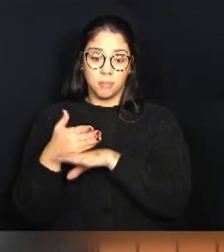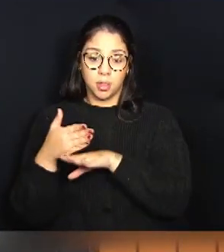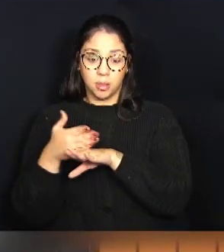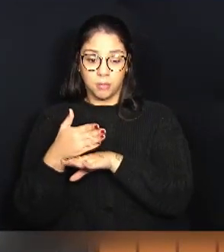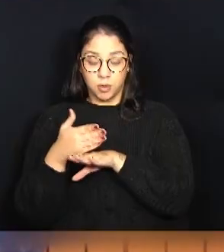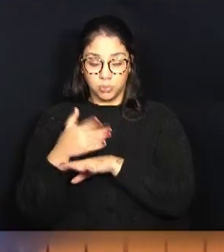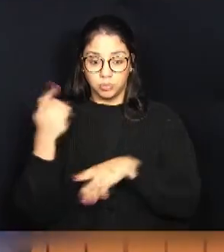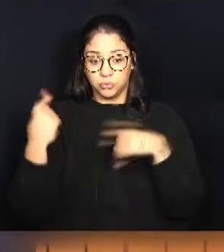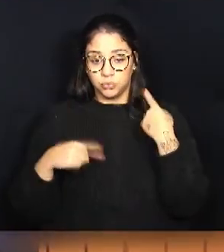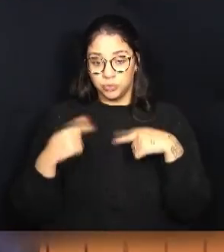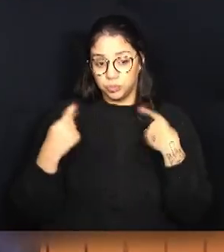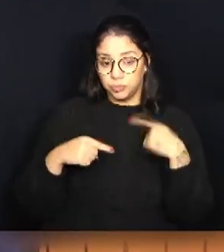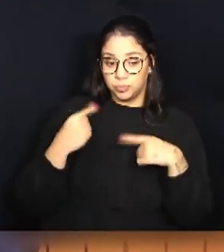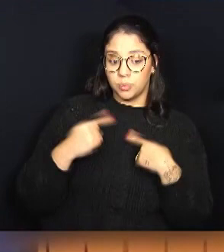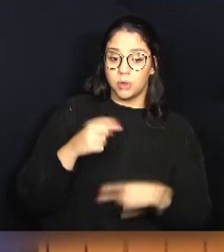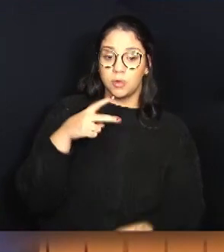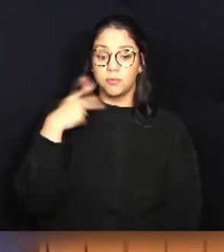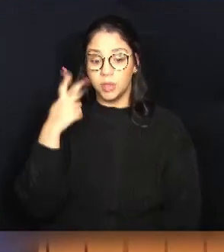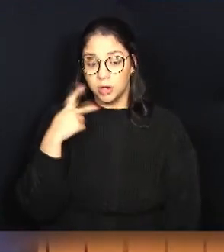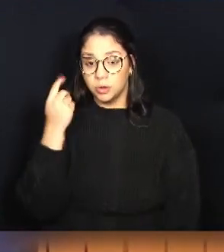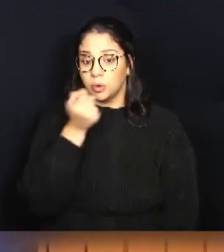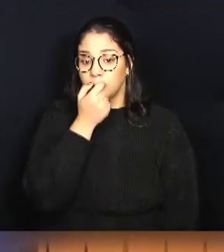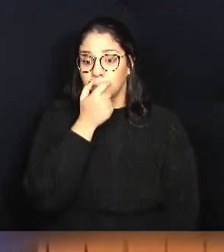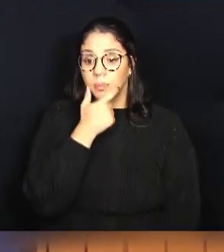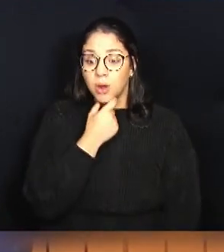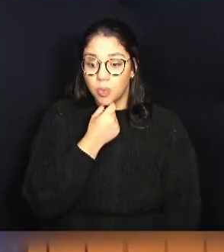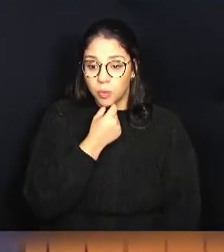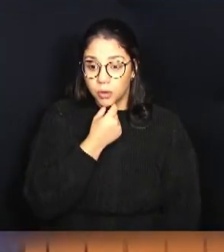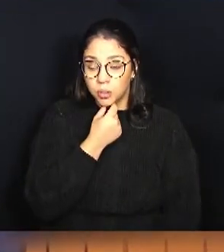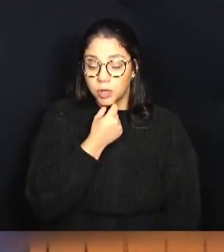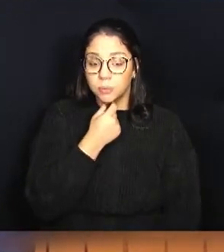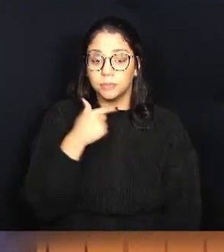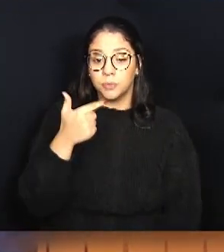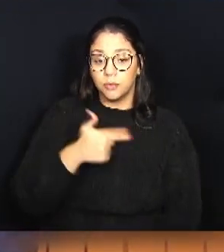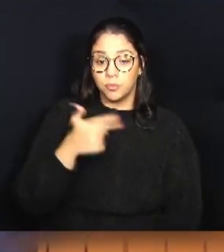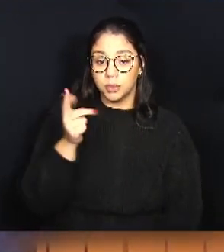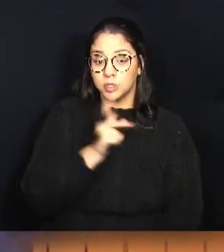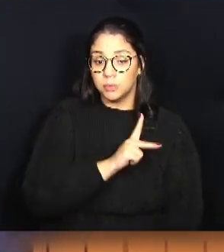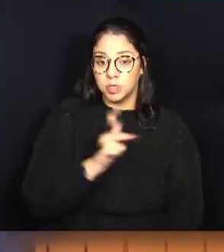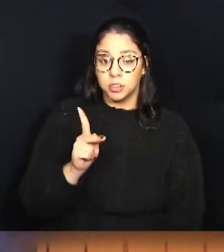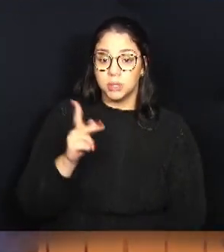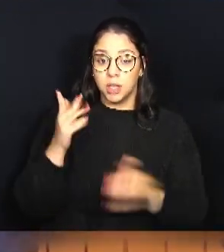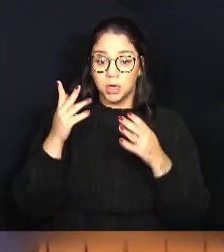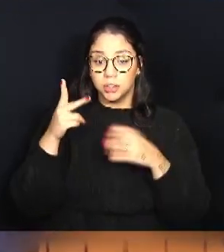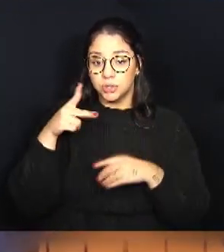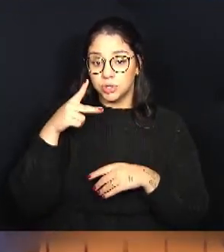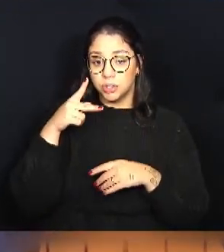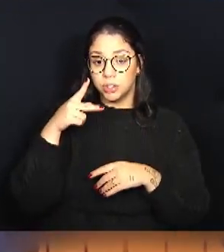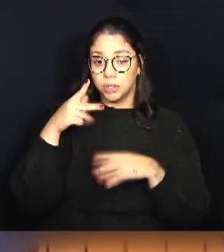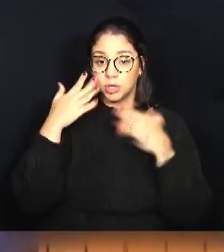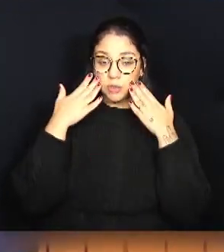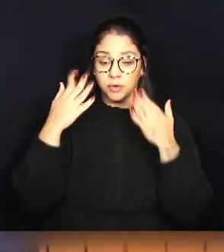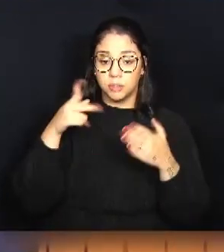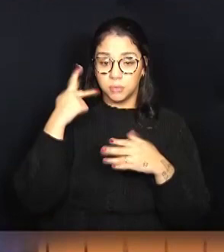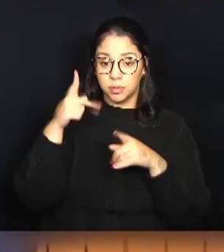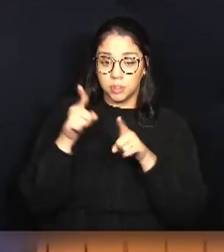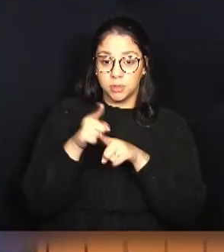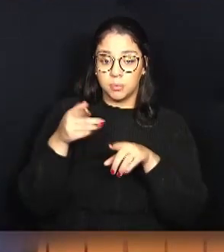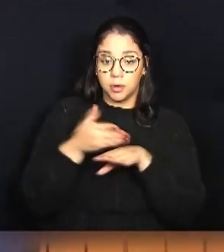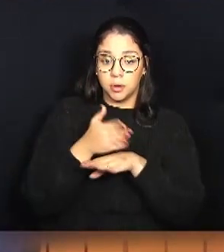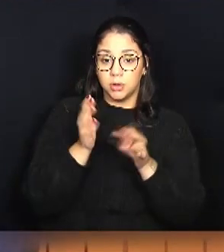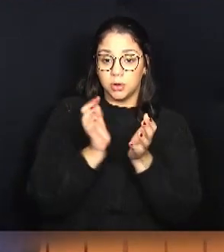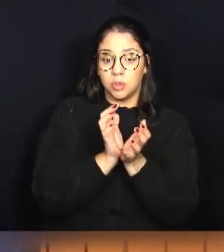das discussões o vereador Marrom Cunha, vice-presidente da Frente e membro da Comissão das Pessoas